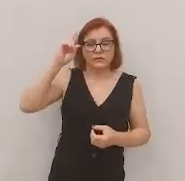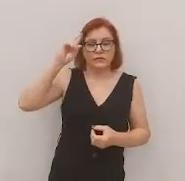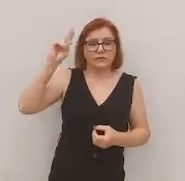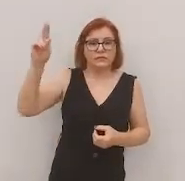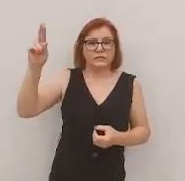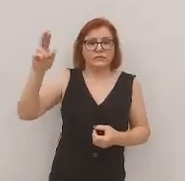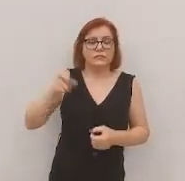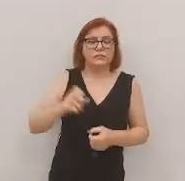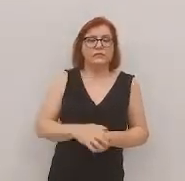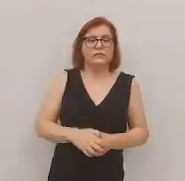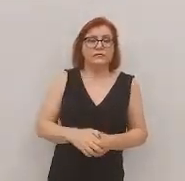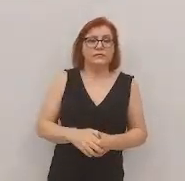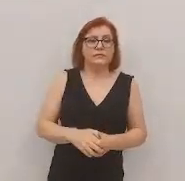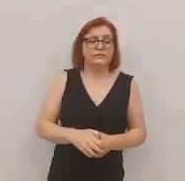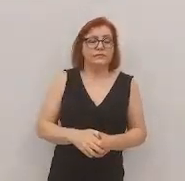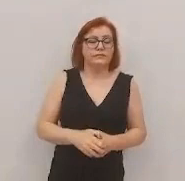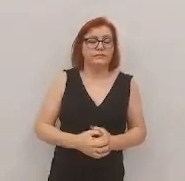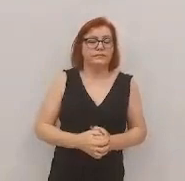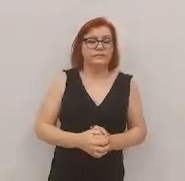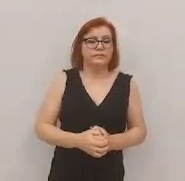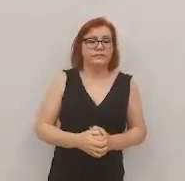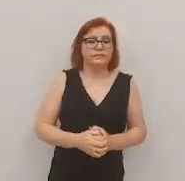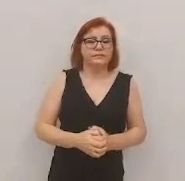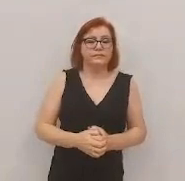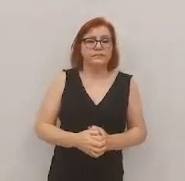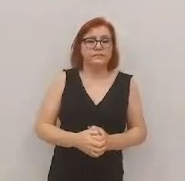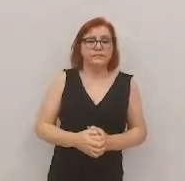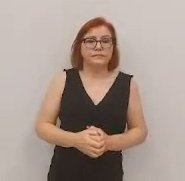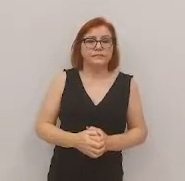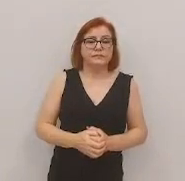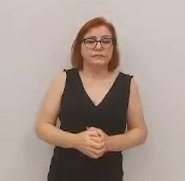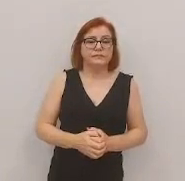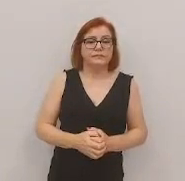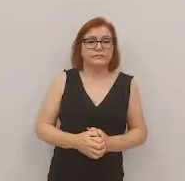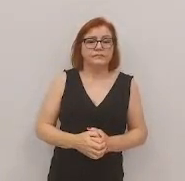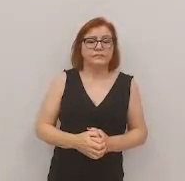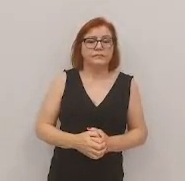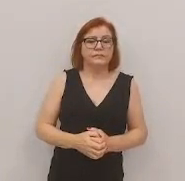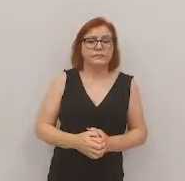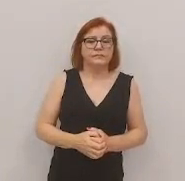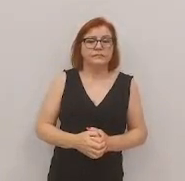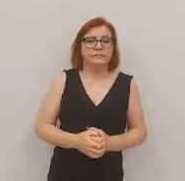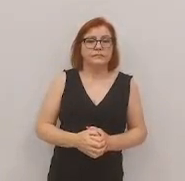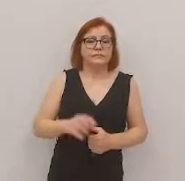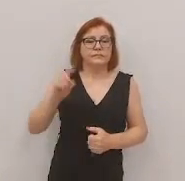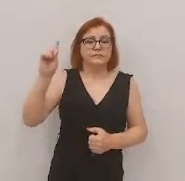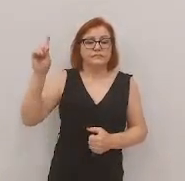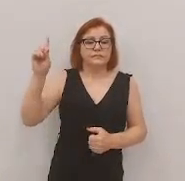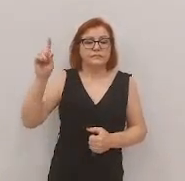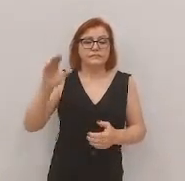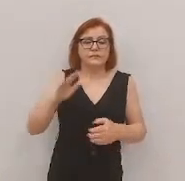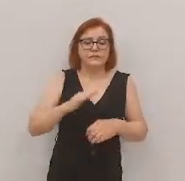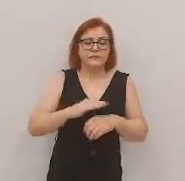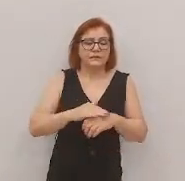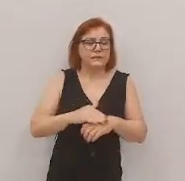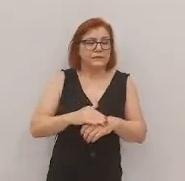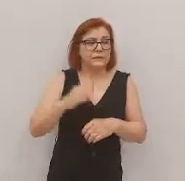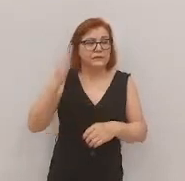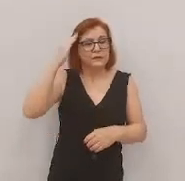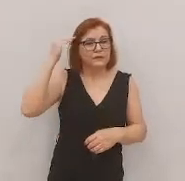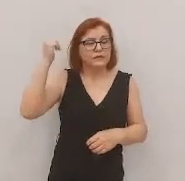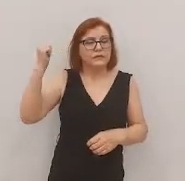Satanás, Deus sabia da perda dos seus filhos. Oh, Senhor